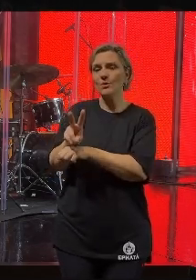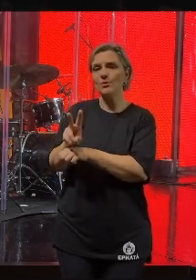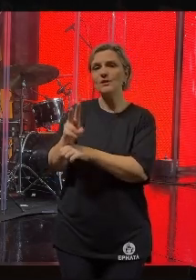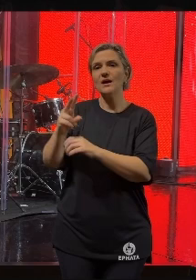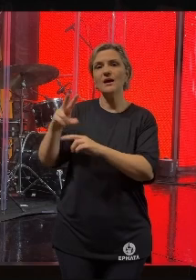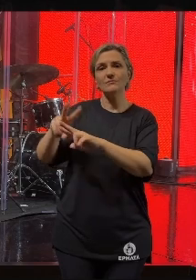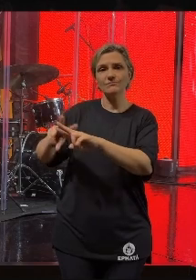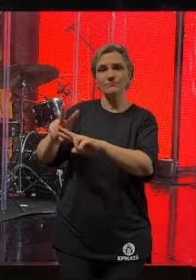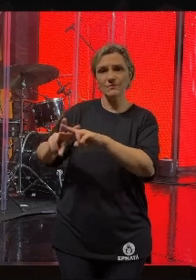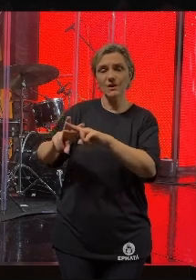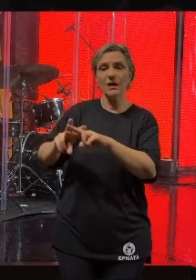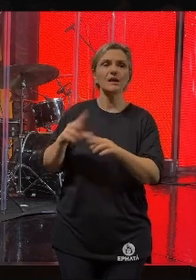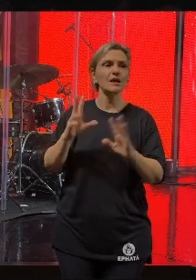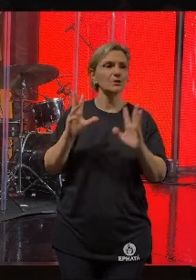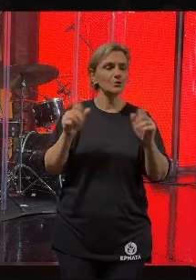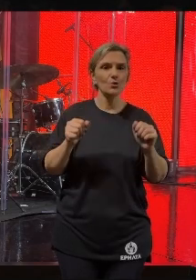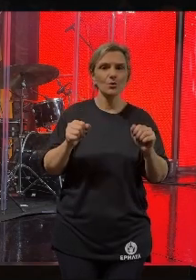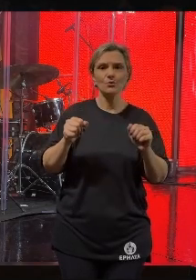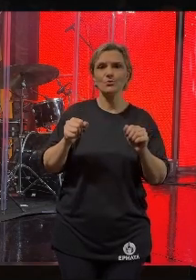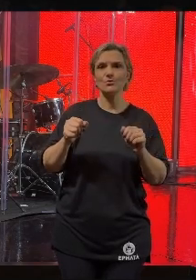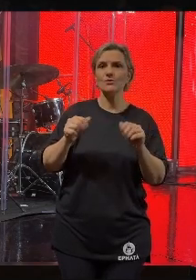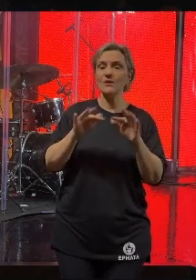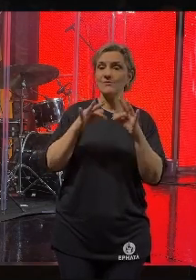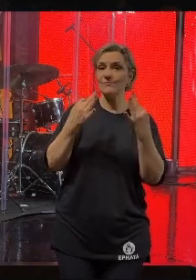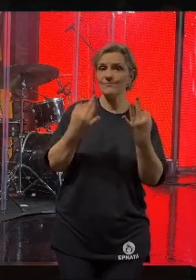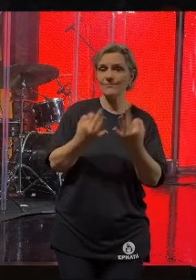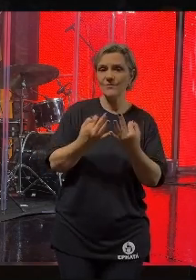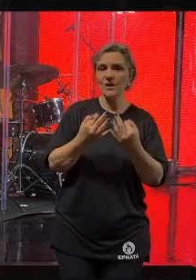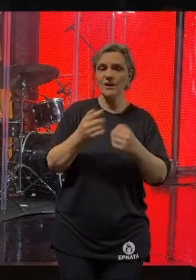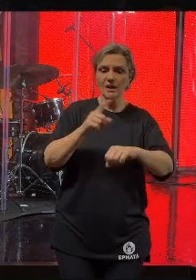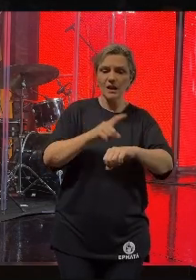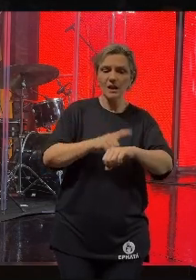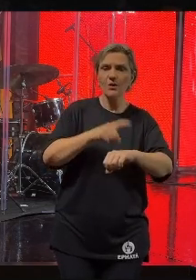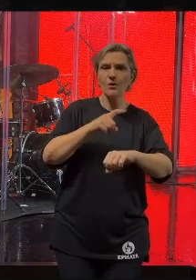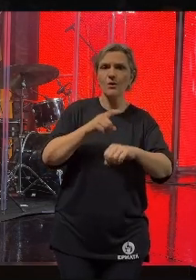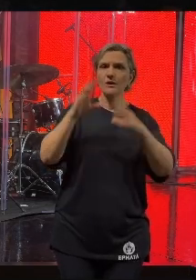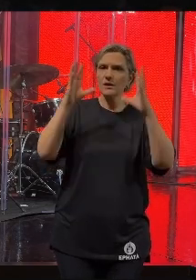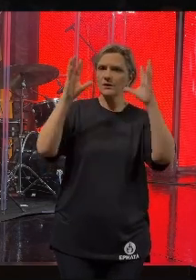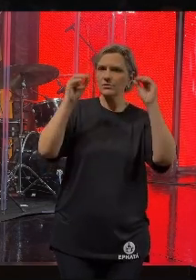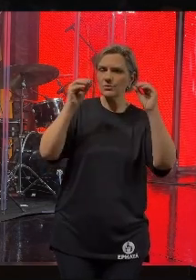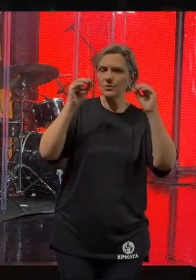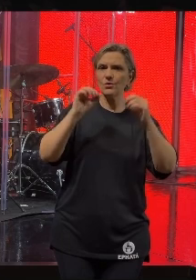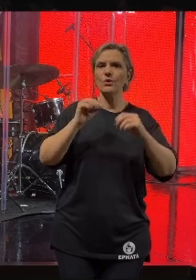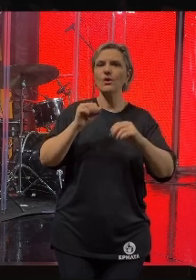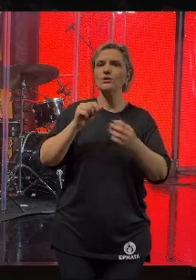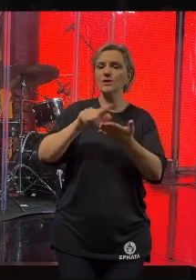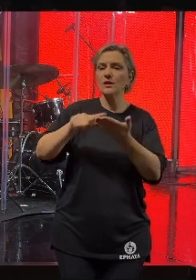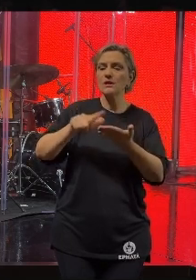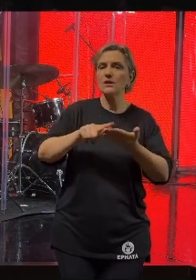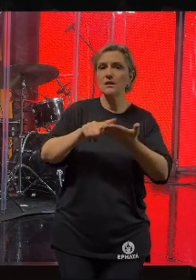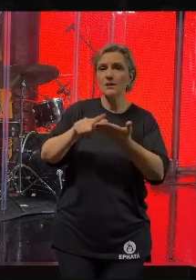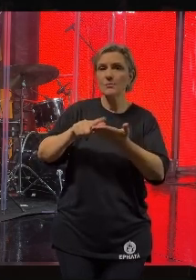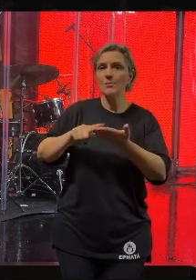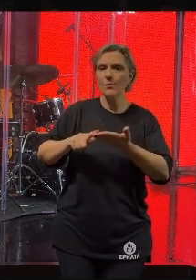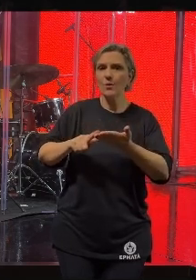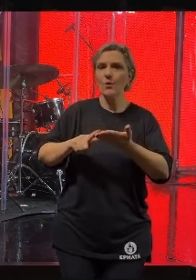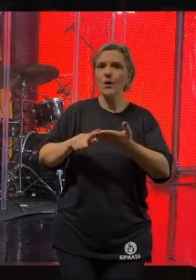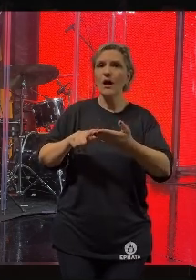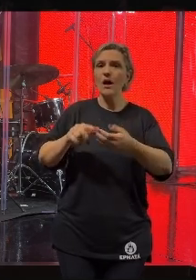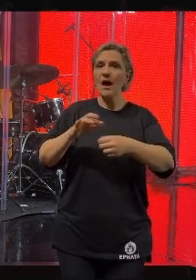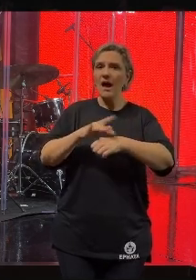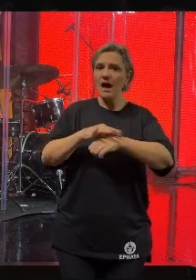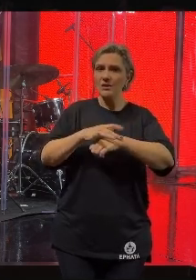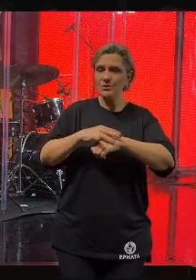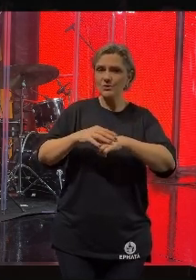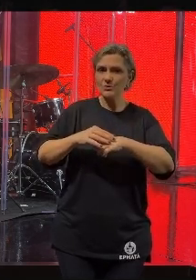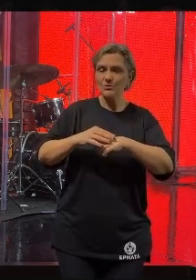casa dele. Naquela mesma hora da noite, cuidando deles, lavou-lhes as feridas dos açoites. Logo a